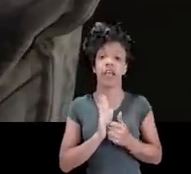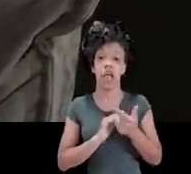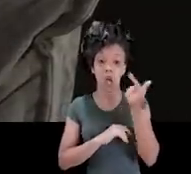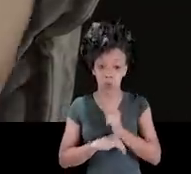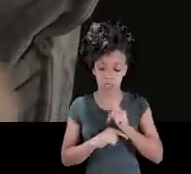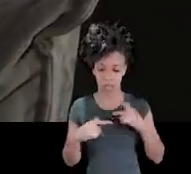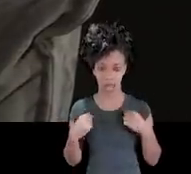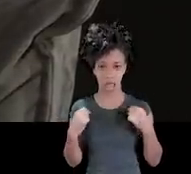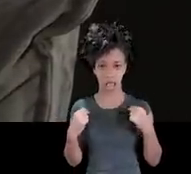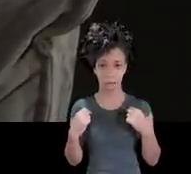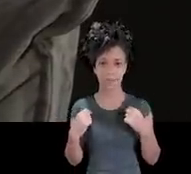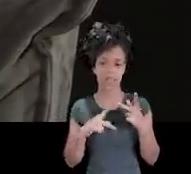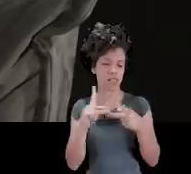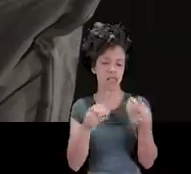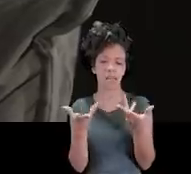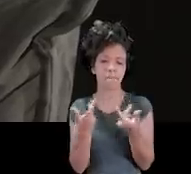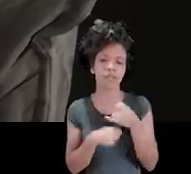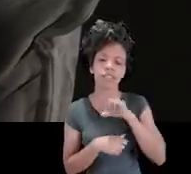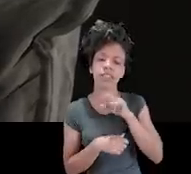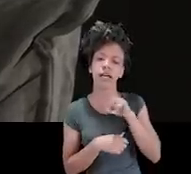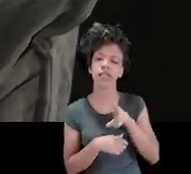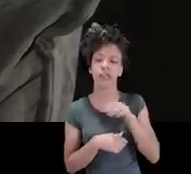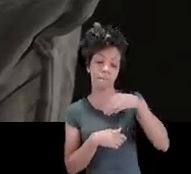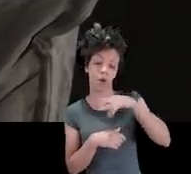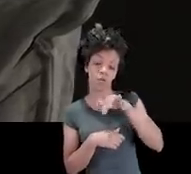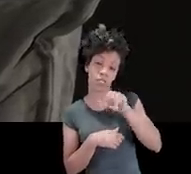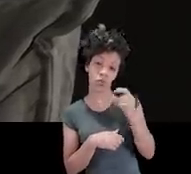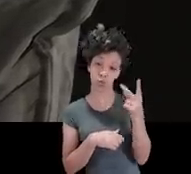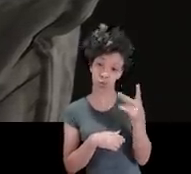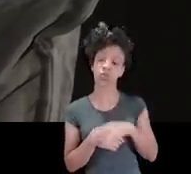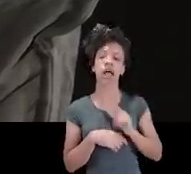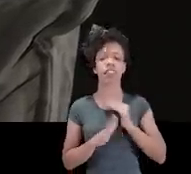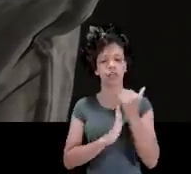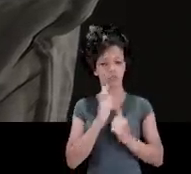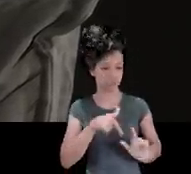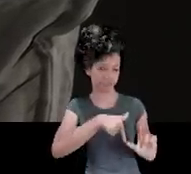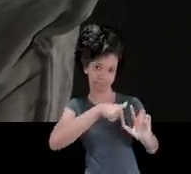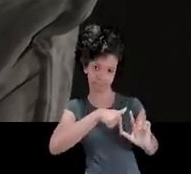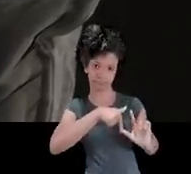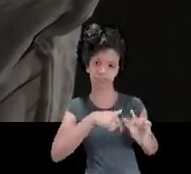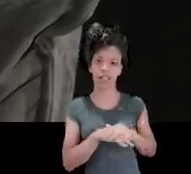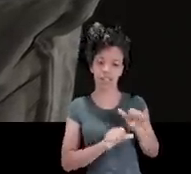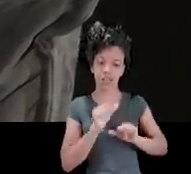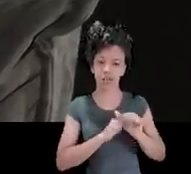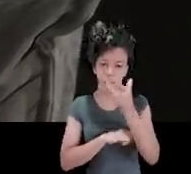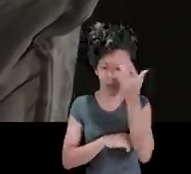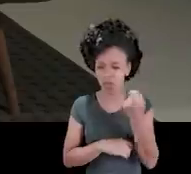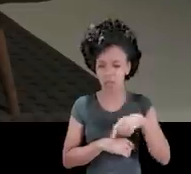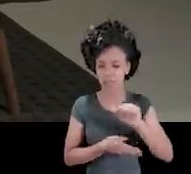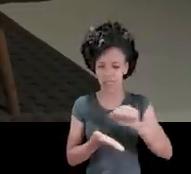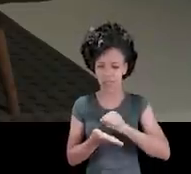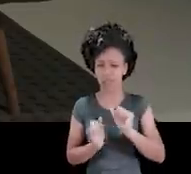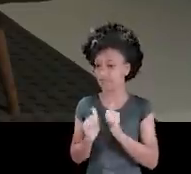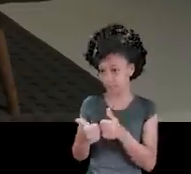camiseta Insider maravilhosa, Maurício 12. Vai lá que tem desconto para você se tornar alguém que não precisa de ferro de passar